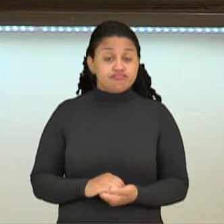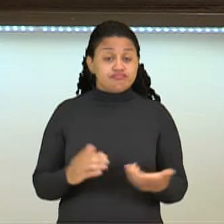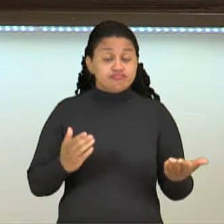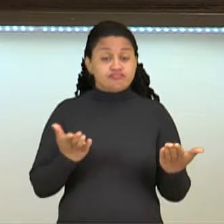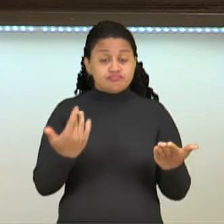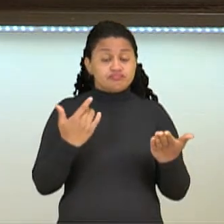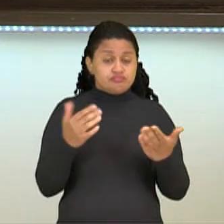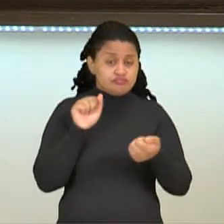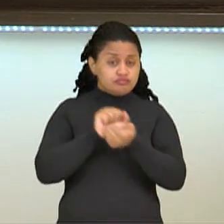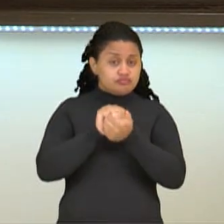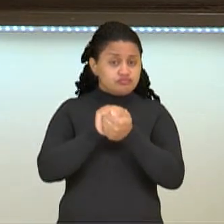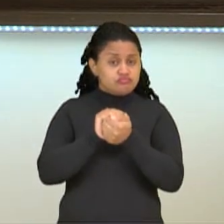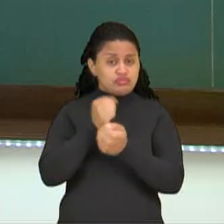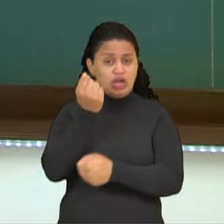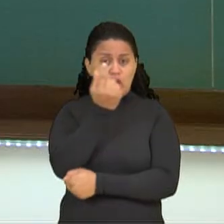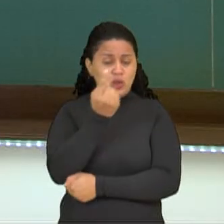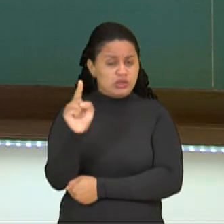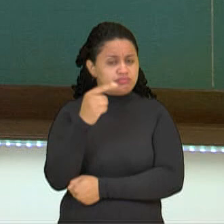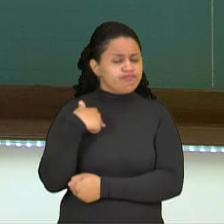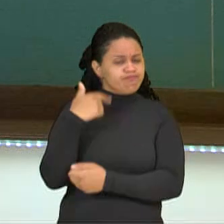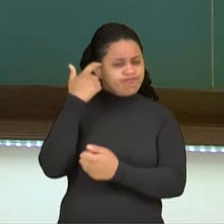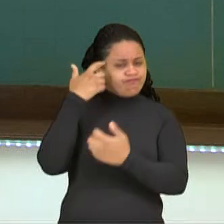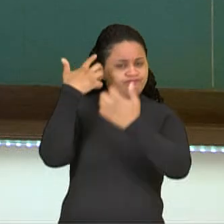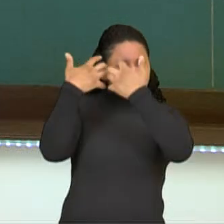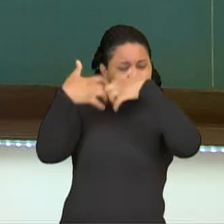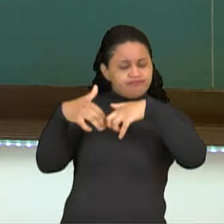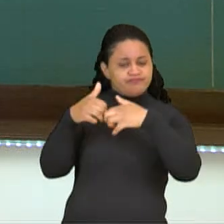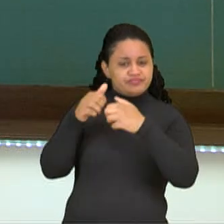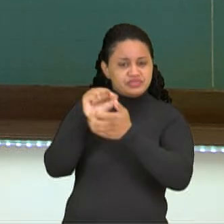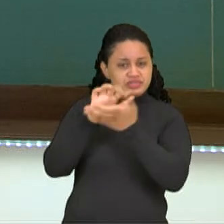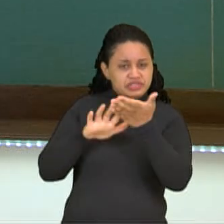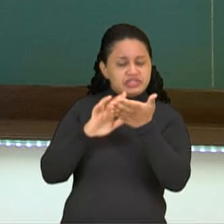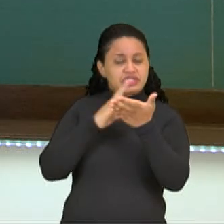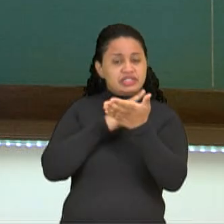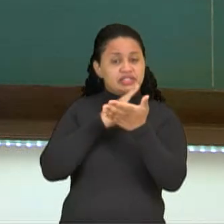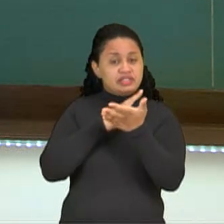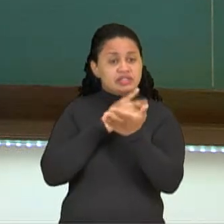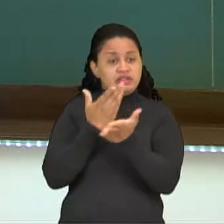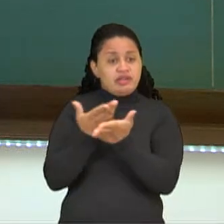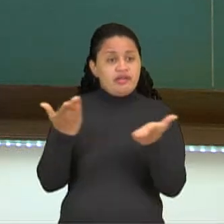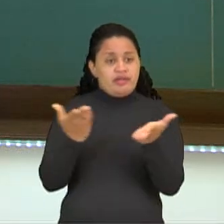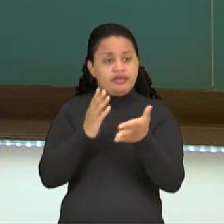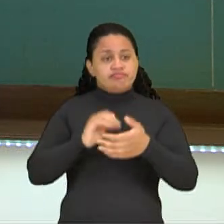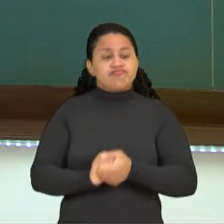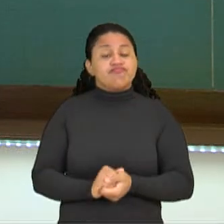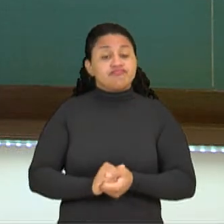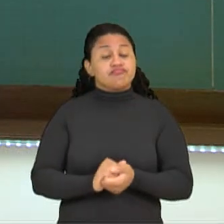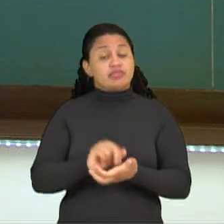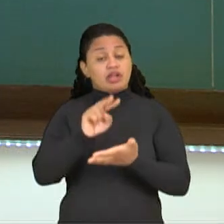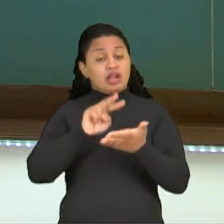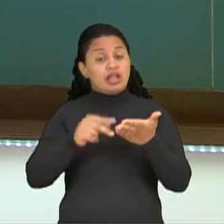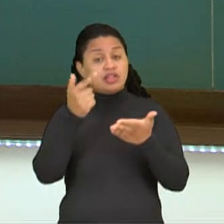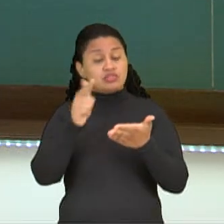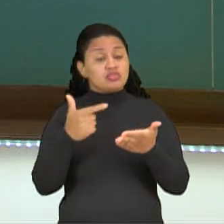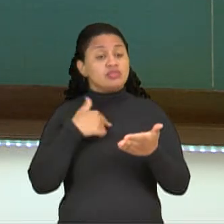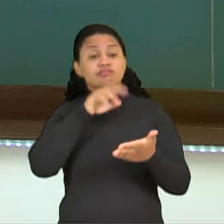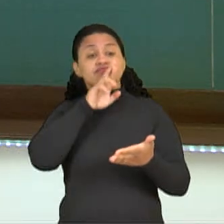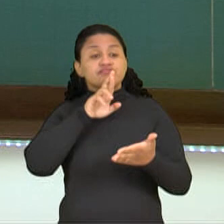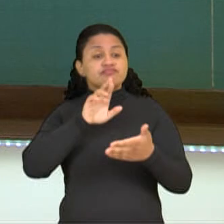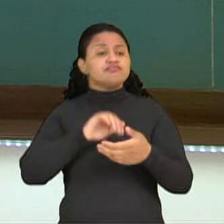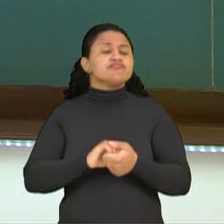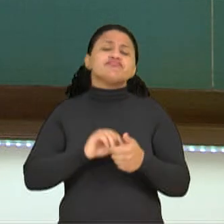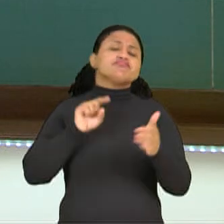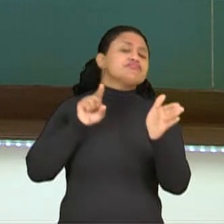Vamos juntos, minha gente. Essa é a última reflexão da nossa aula, né? Atividade 4, releia a passagem e responda. Fica